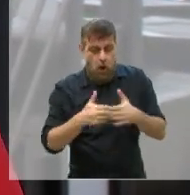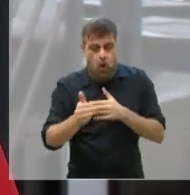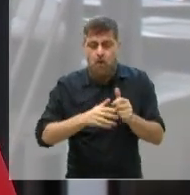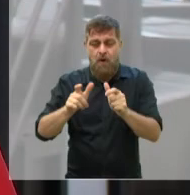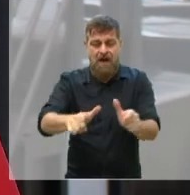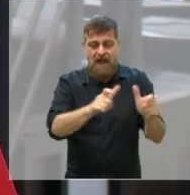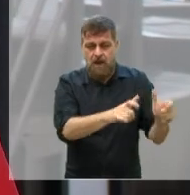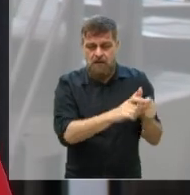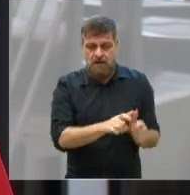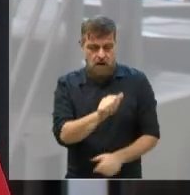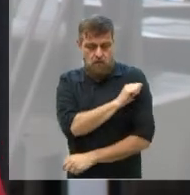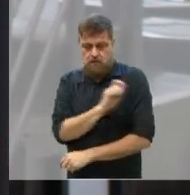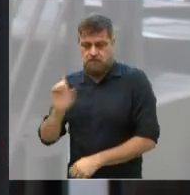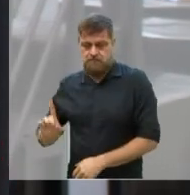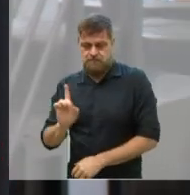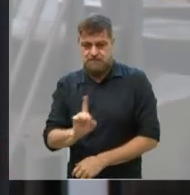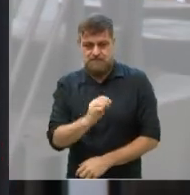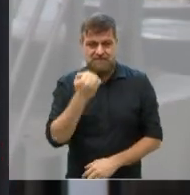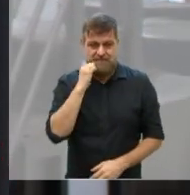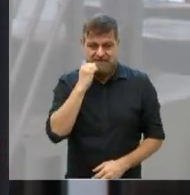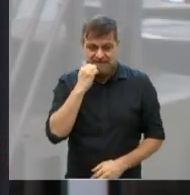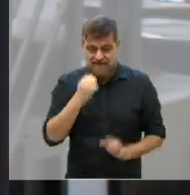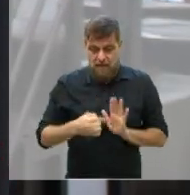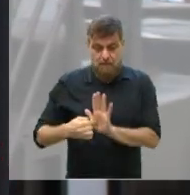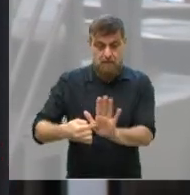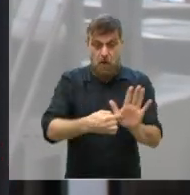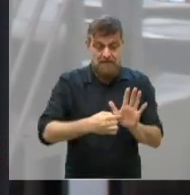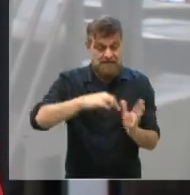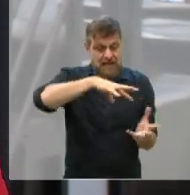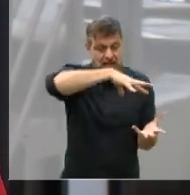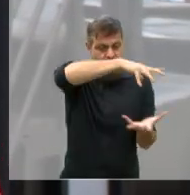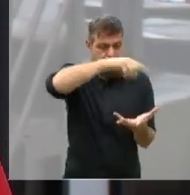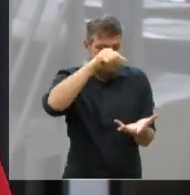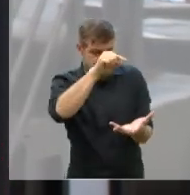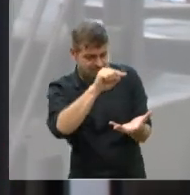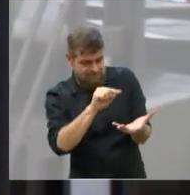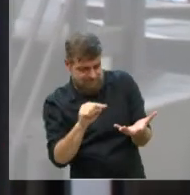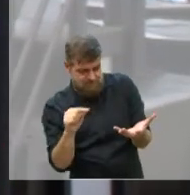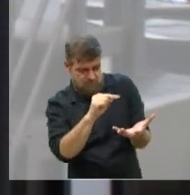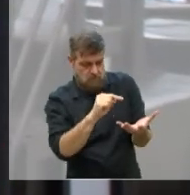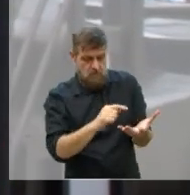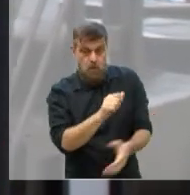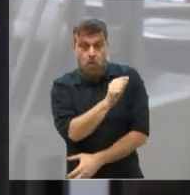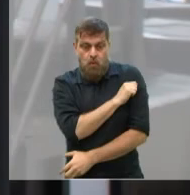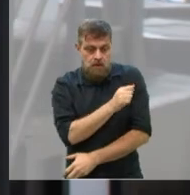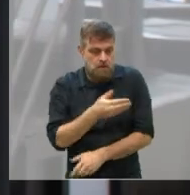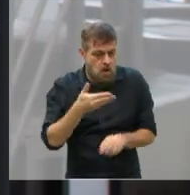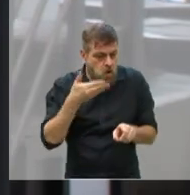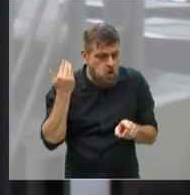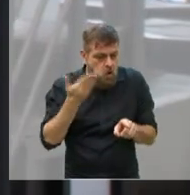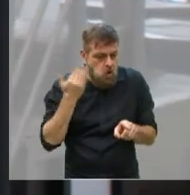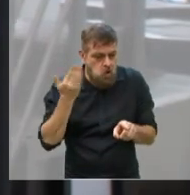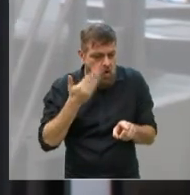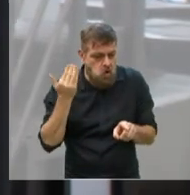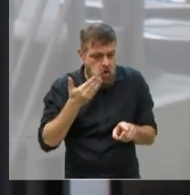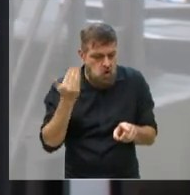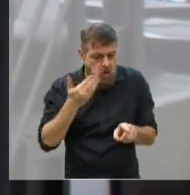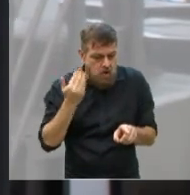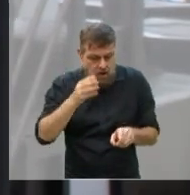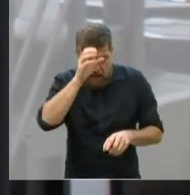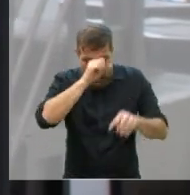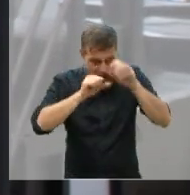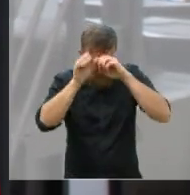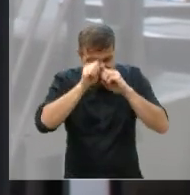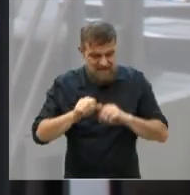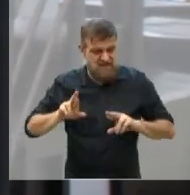outro espaço, afinal a ciência descreve o mundo, isso traz o aluno para um outro universo, que não é